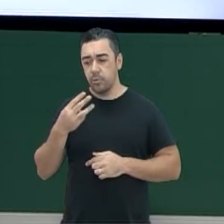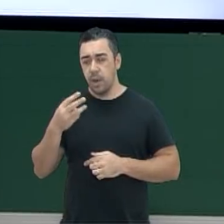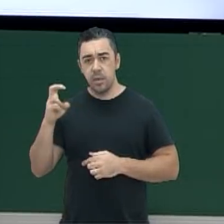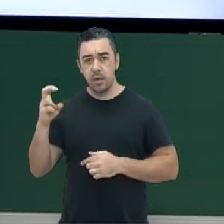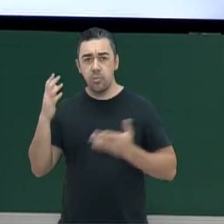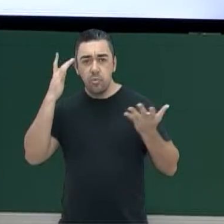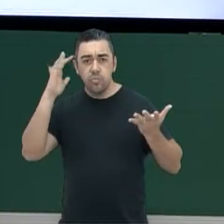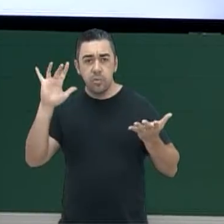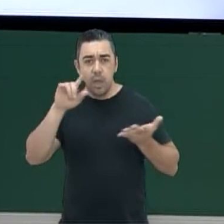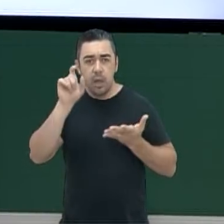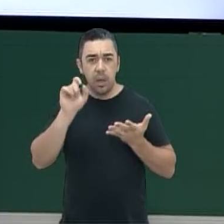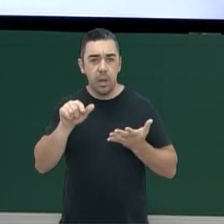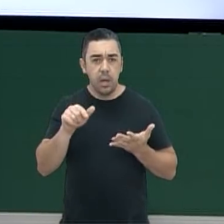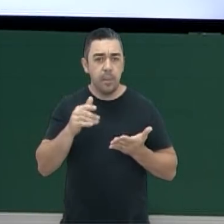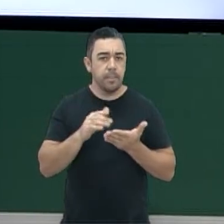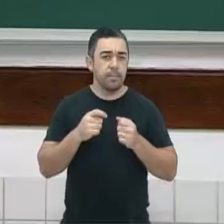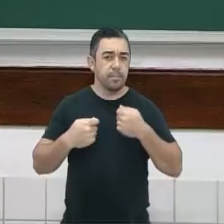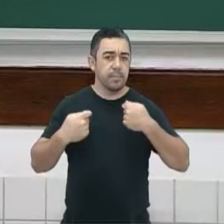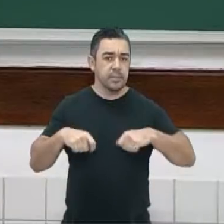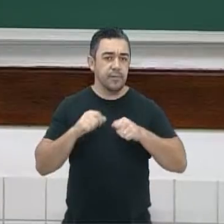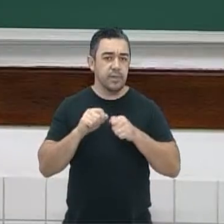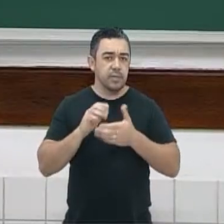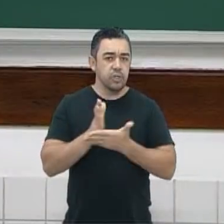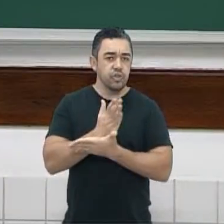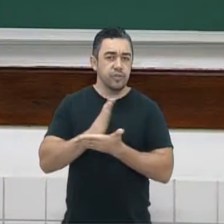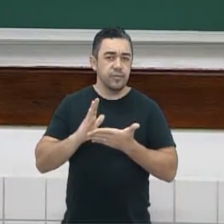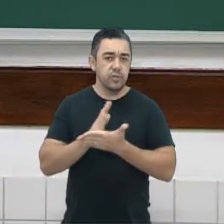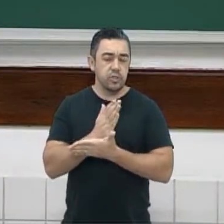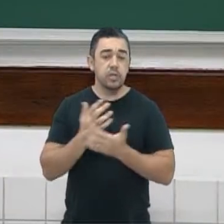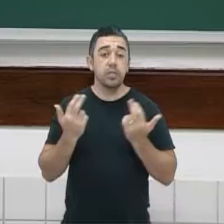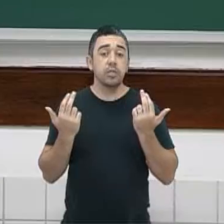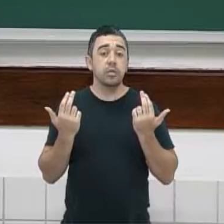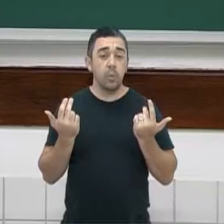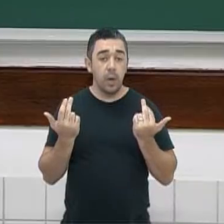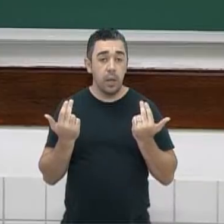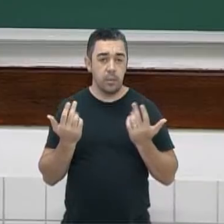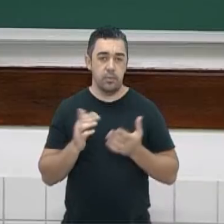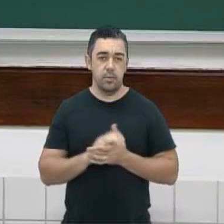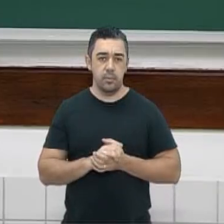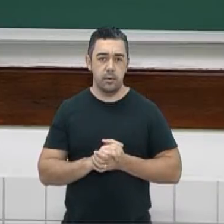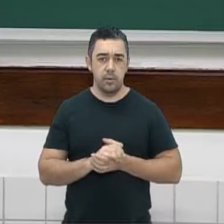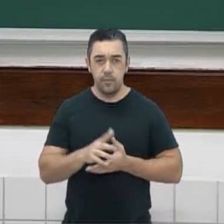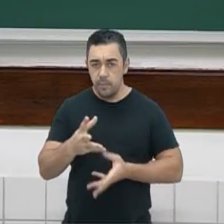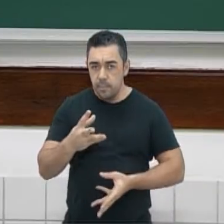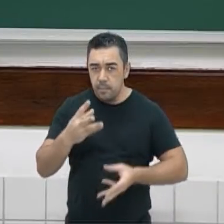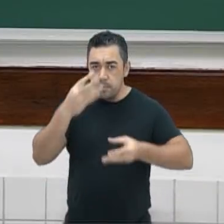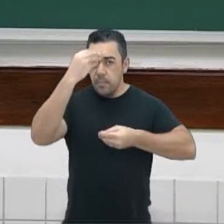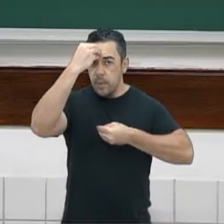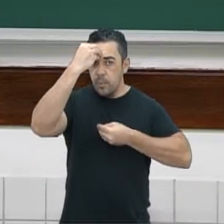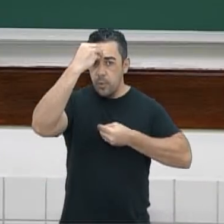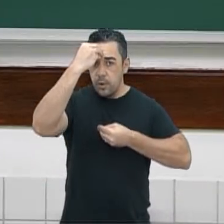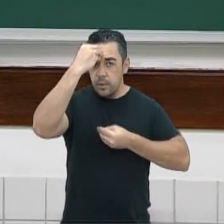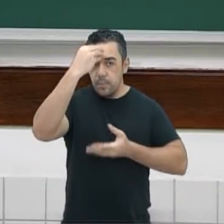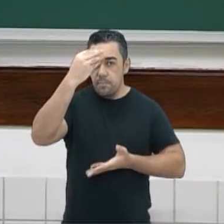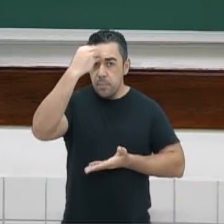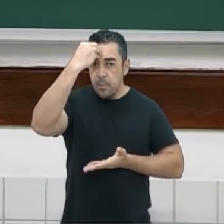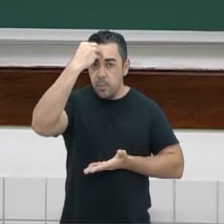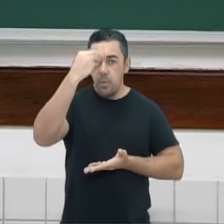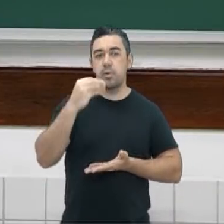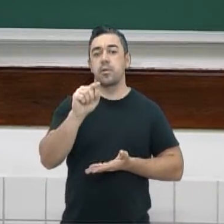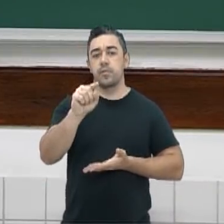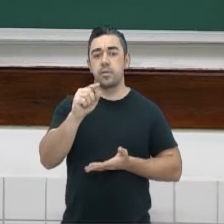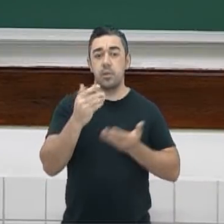Não sei, eu preciso dividir as barras em pedaços iguais. Guardem muito isso, a gente só consegue